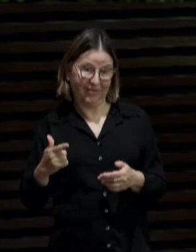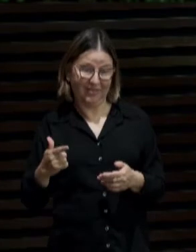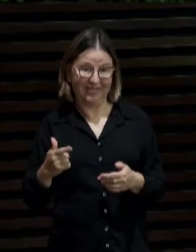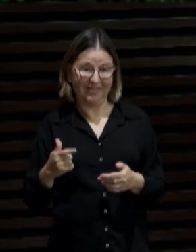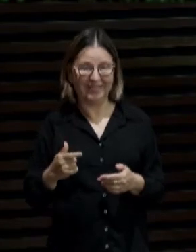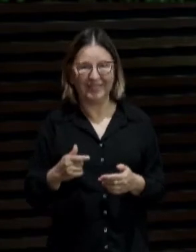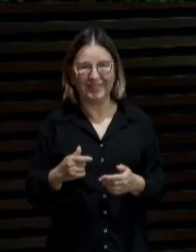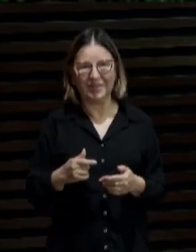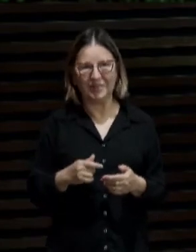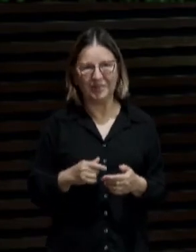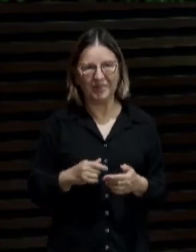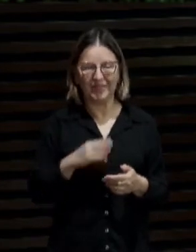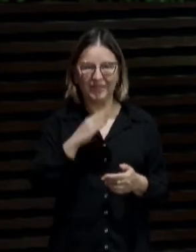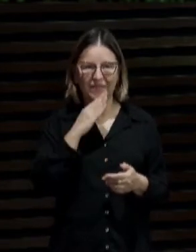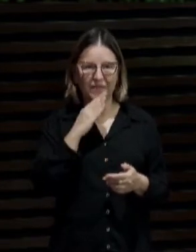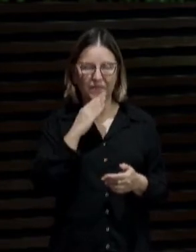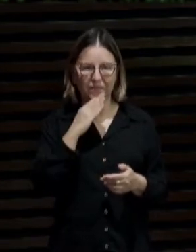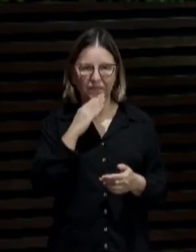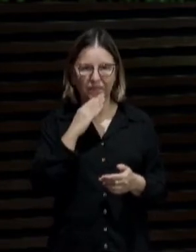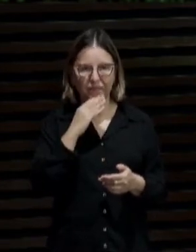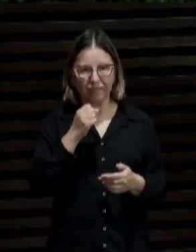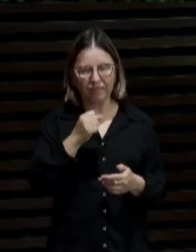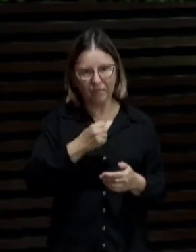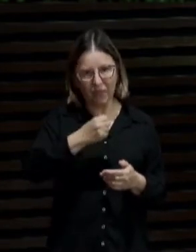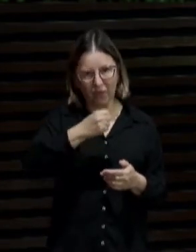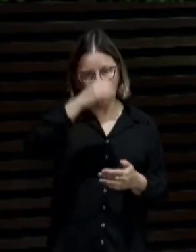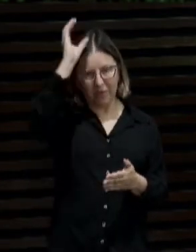Romanos 1:17 é uma citação de Abacuque 2:4.